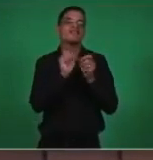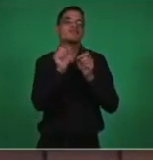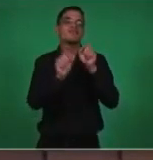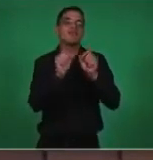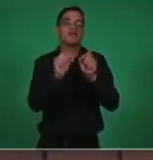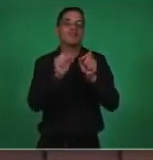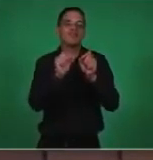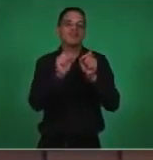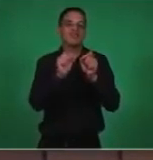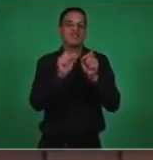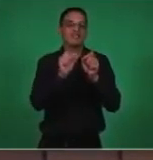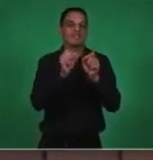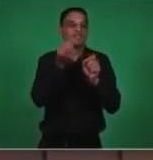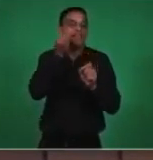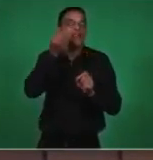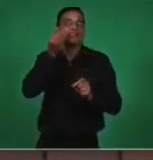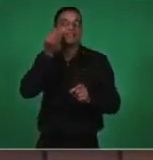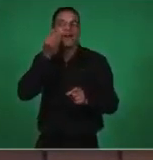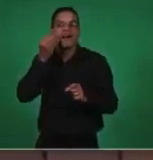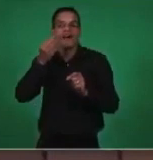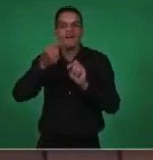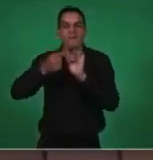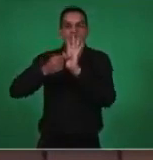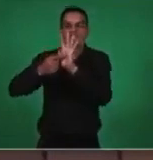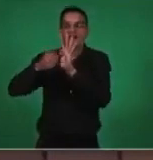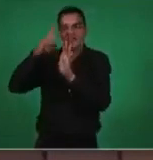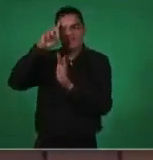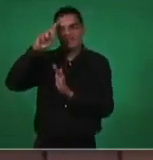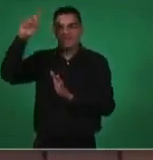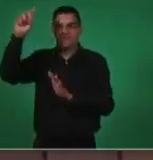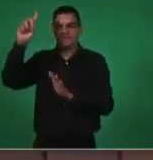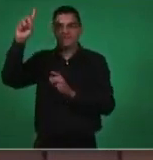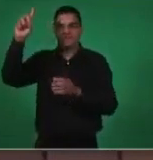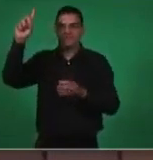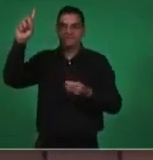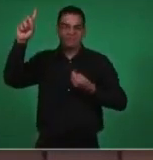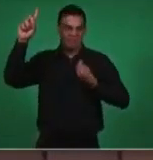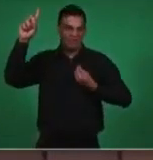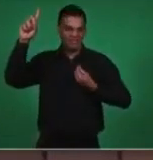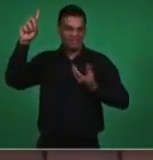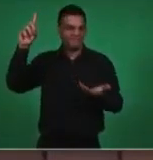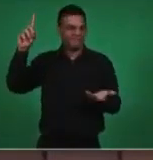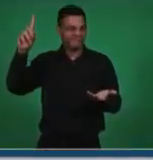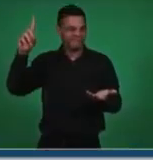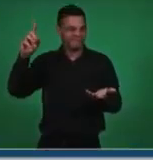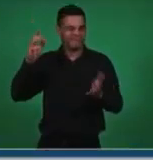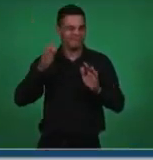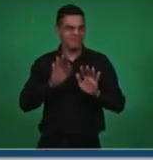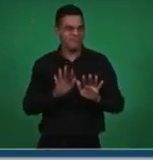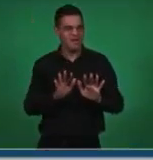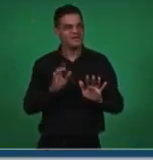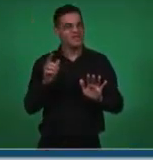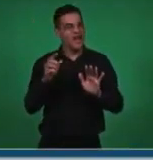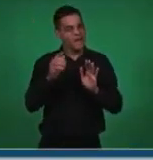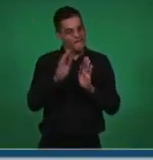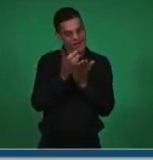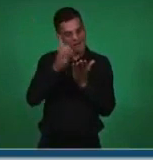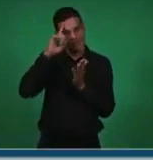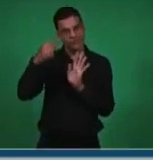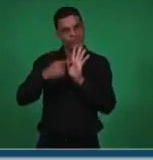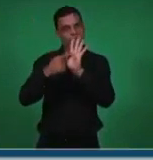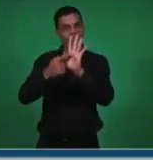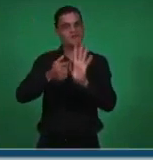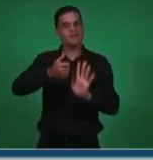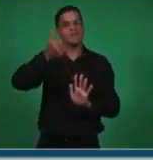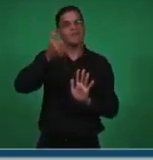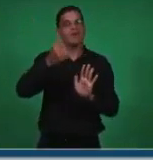O Senhor, ciente de que essas coisas aconteceriam, Ele registrou na sua palavra. 1 Coríntios